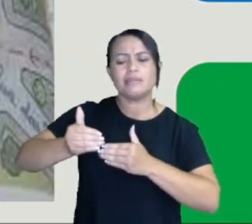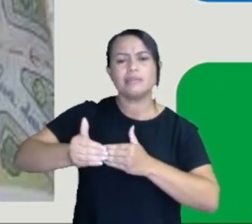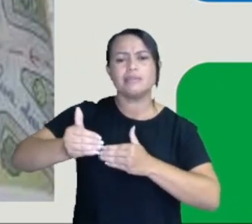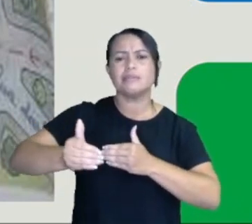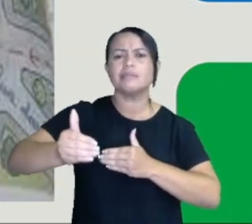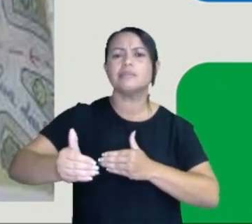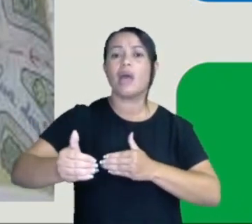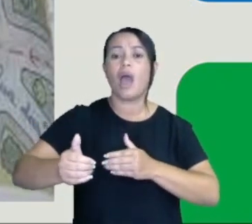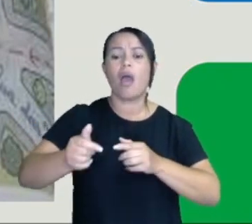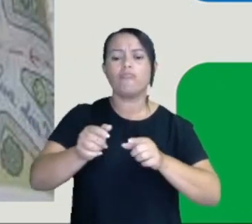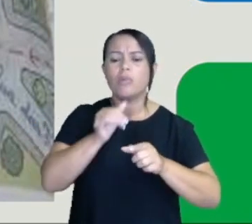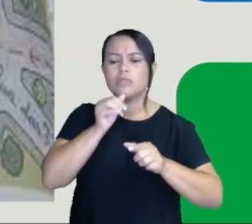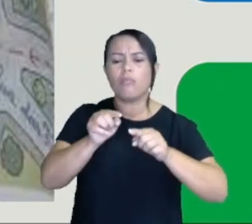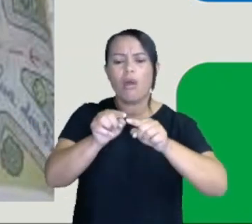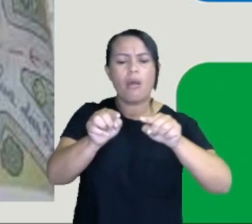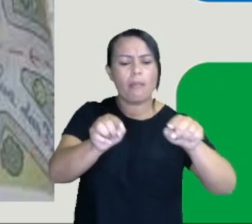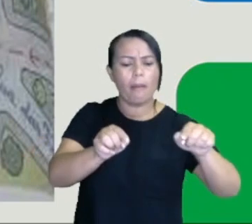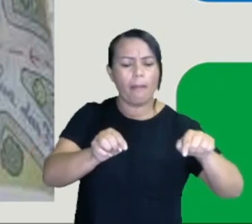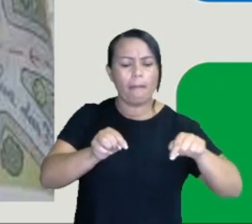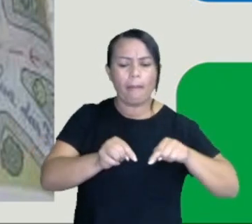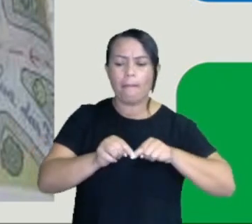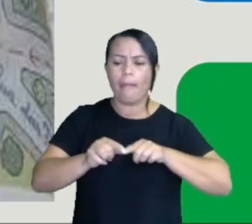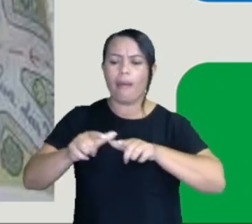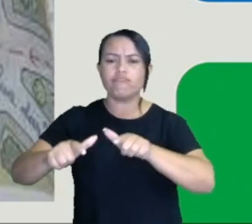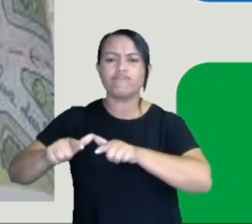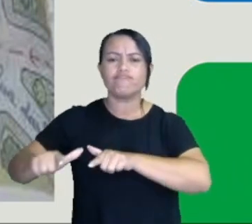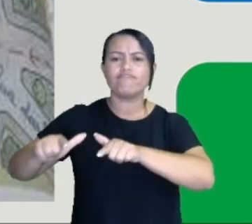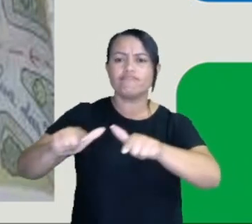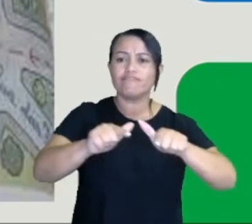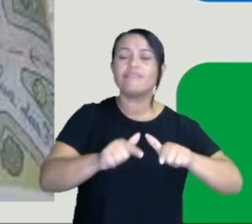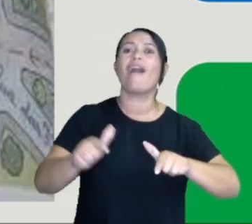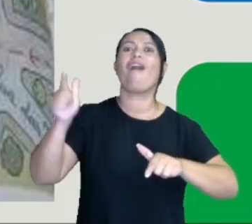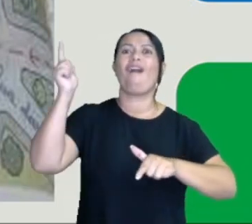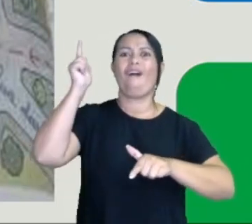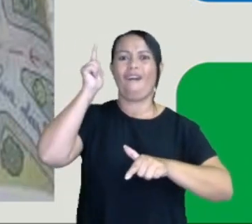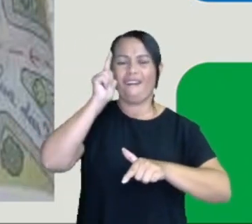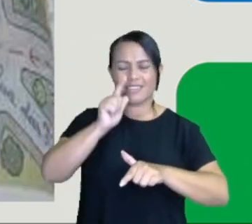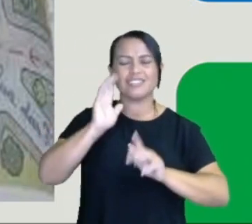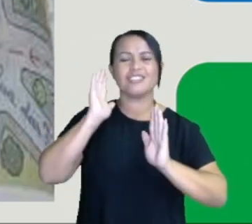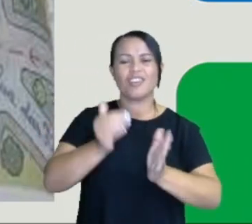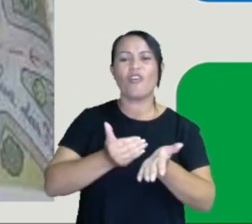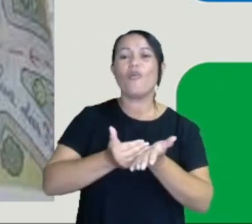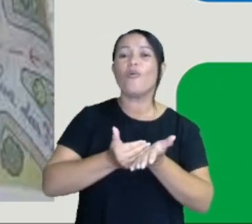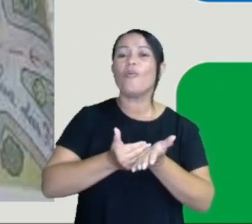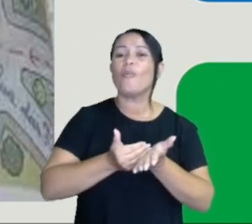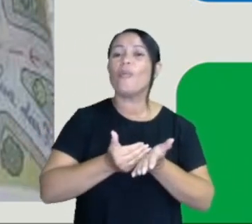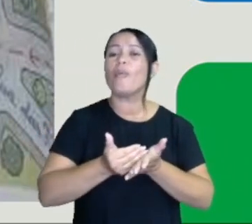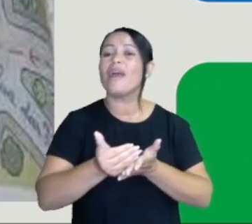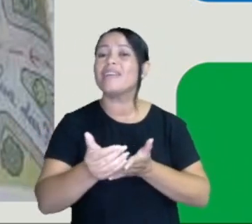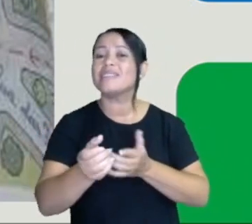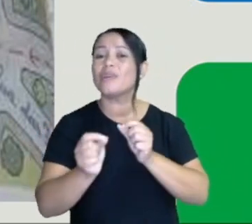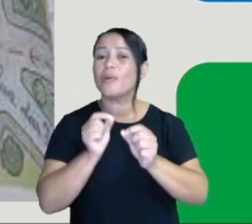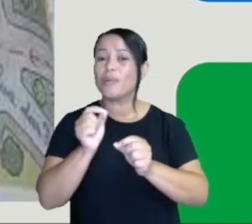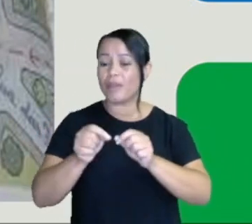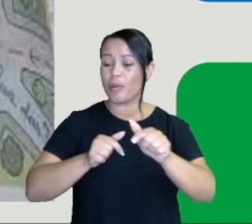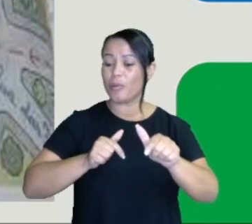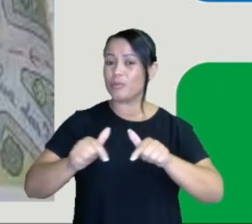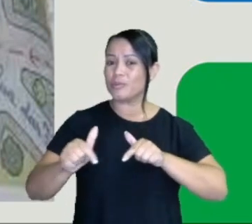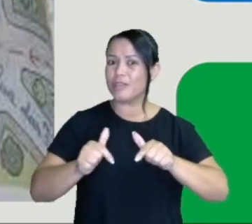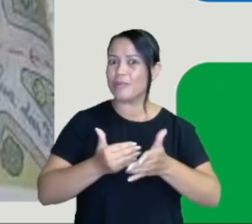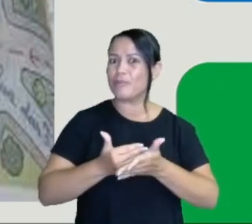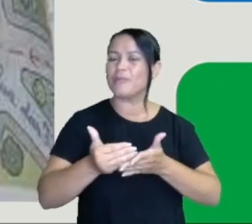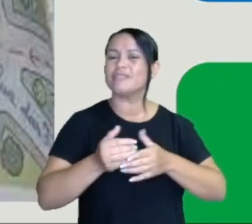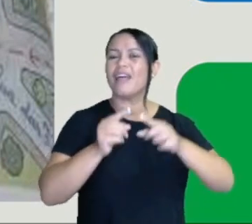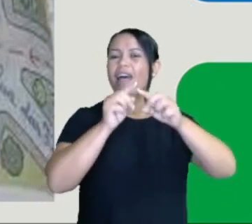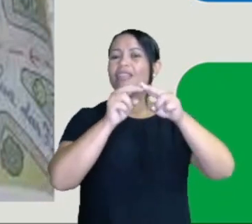espaços, levando em consideração a proporção, a gente consegue já iniciar os trabalhos através dos mapas. Então,